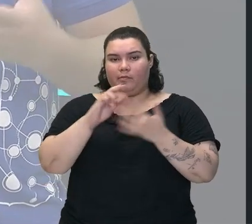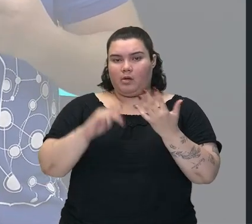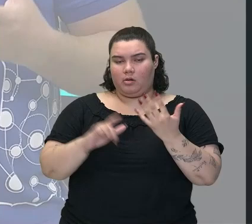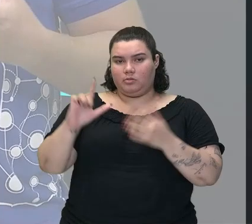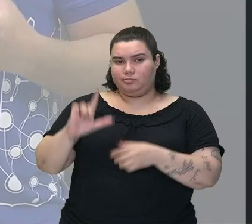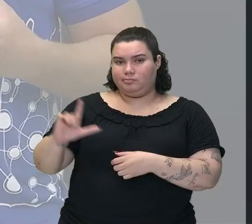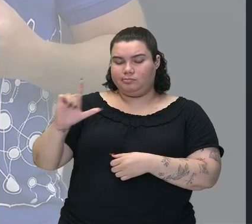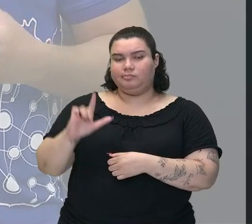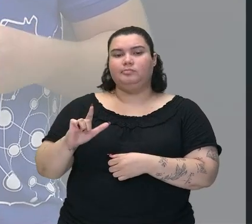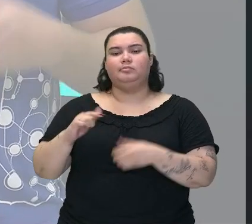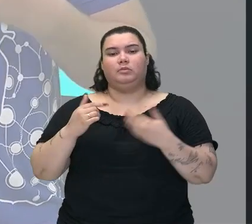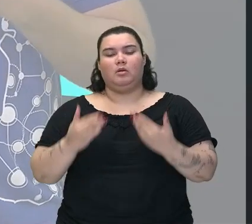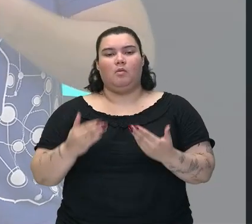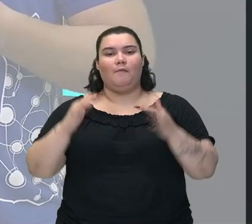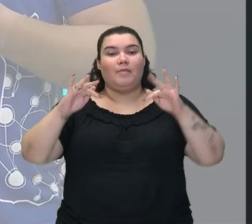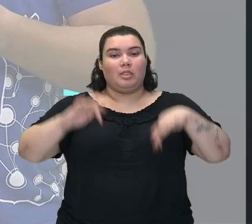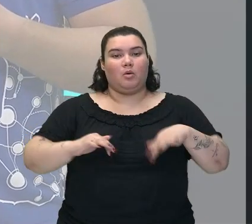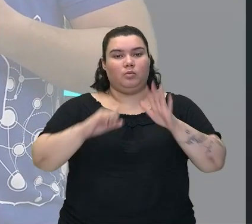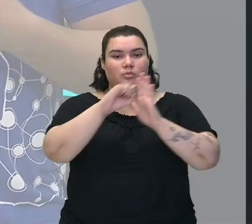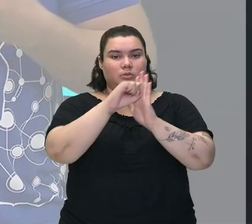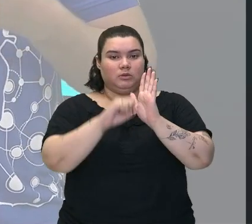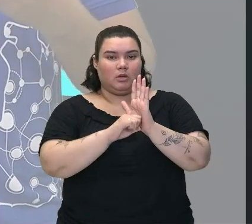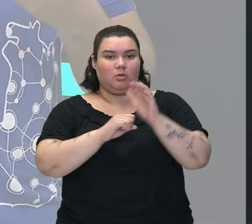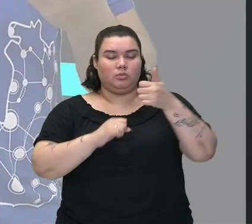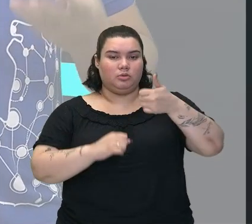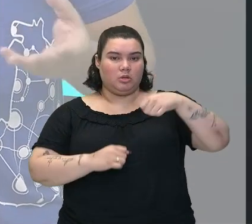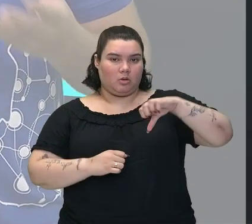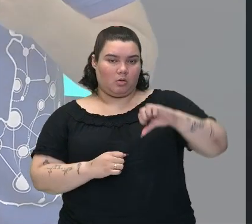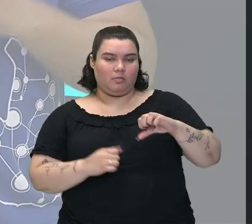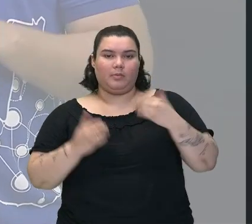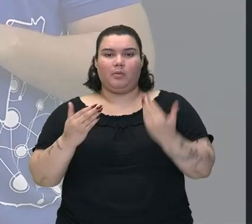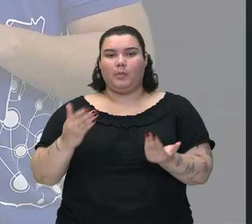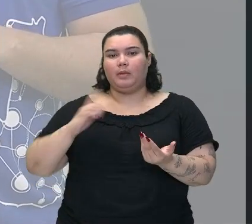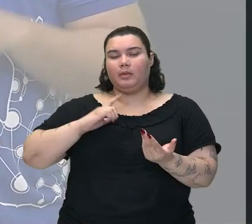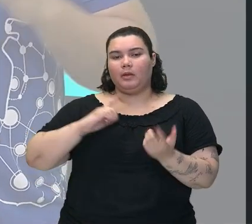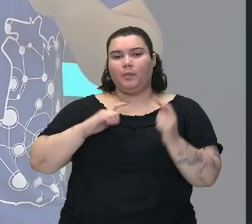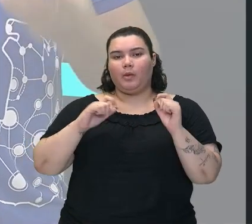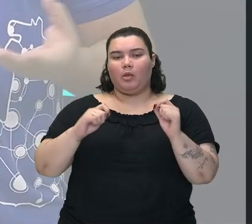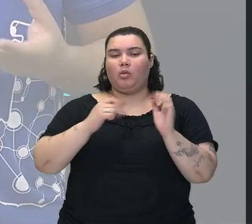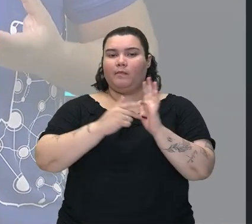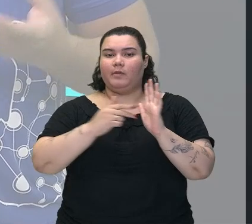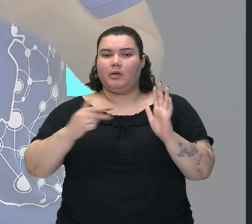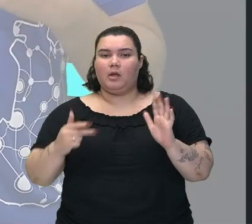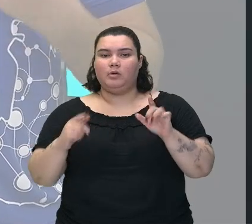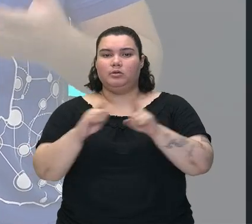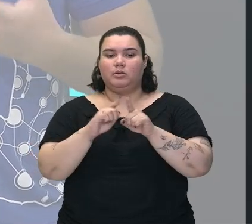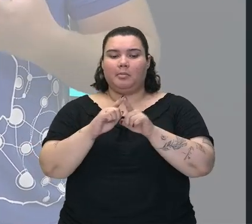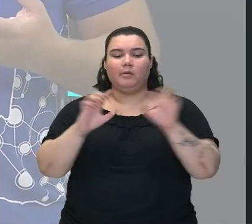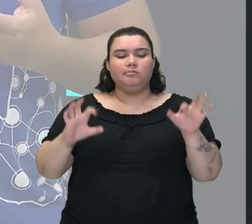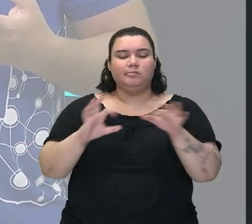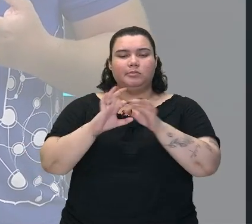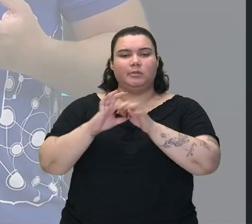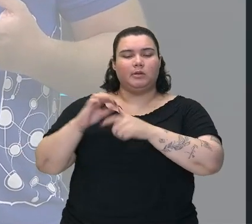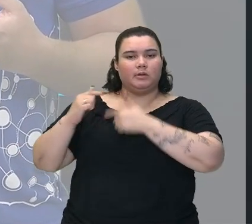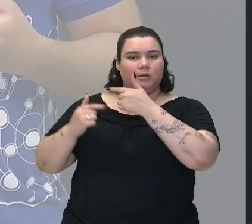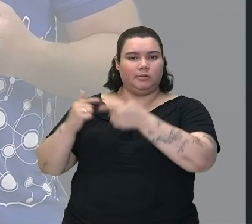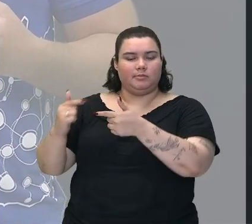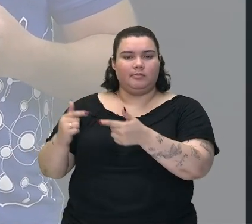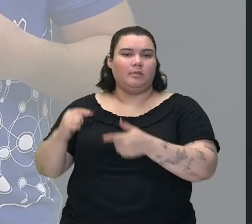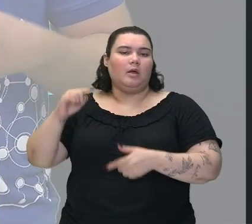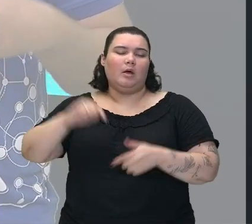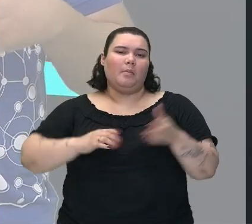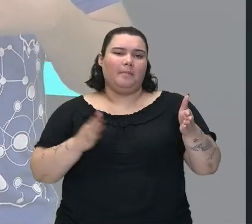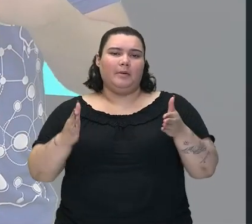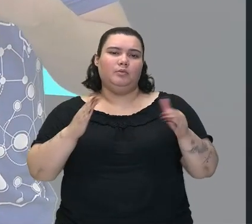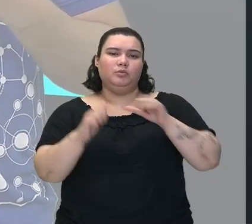Então percebemos que nós vamos ter inovações e vamos ter também uma ligação à tradição. É um período de transição, é um